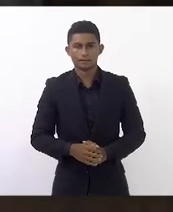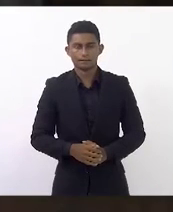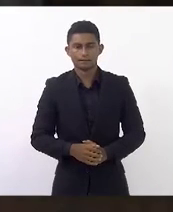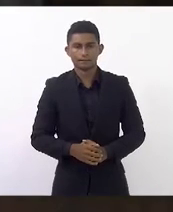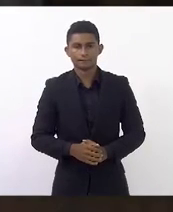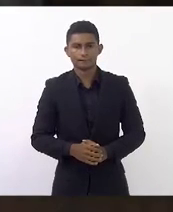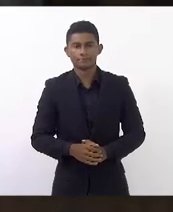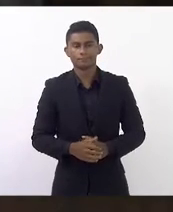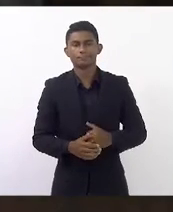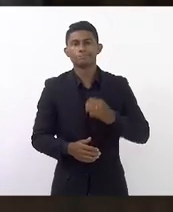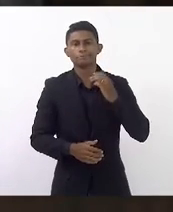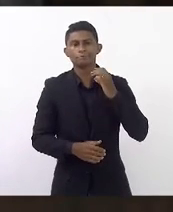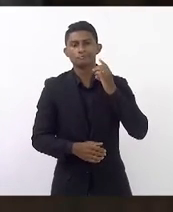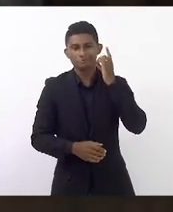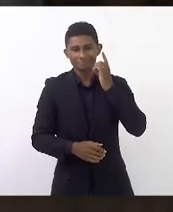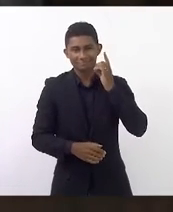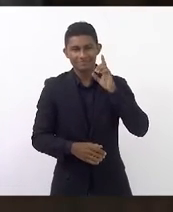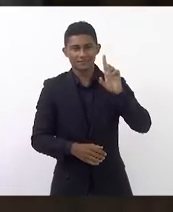Deputado Dionísio Lins.